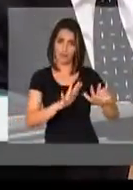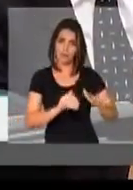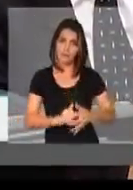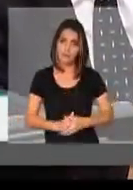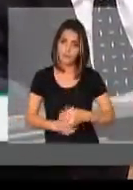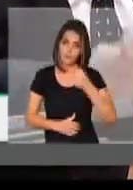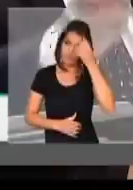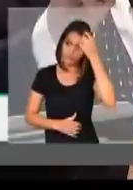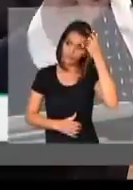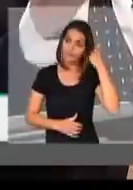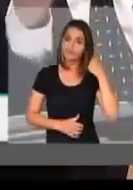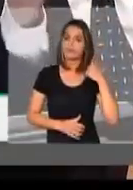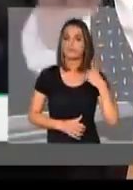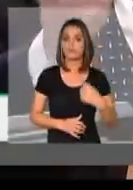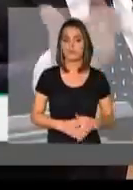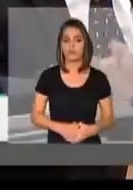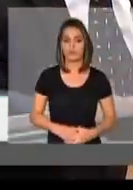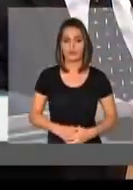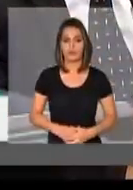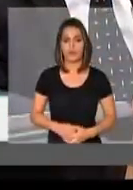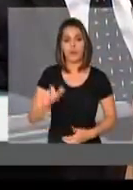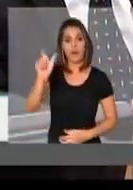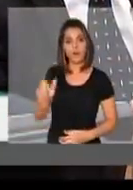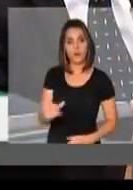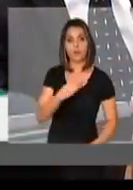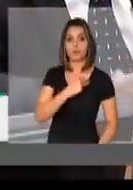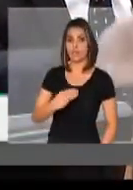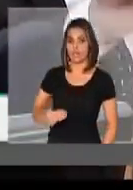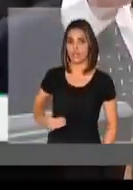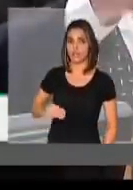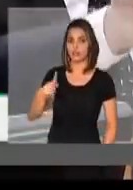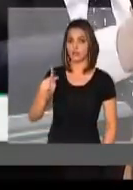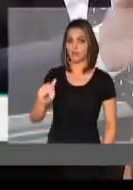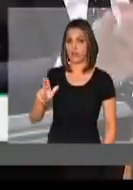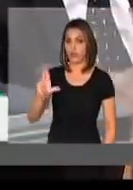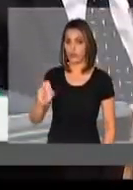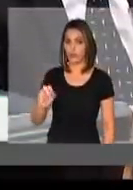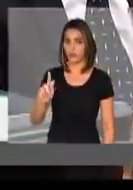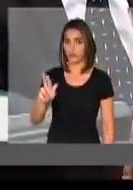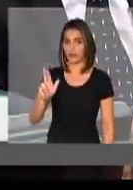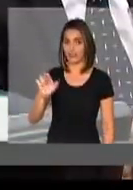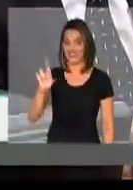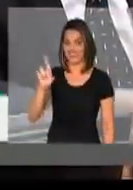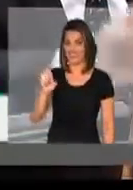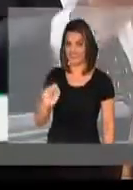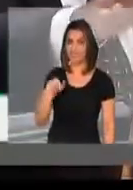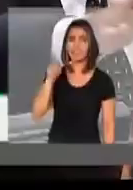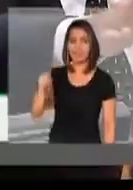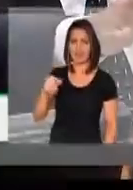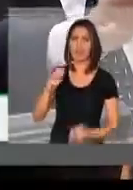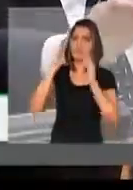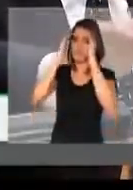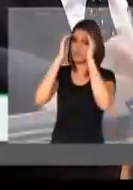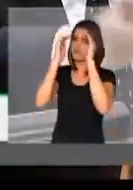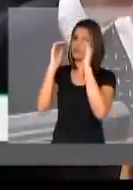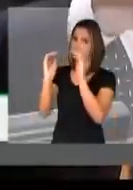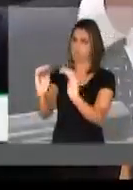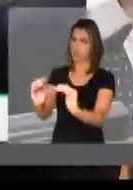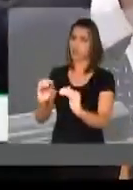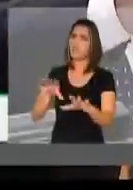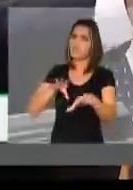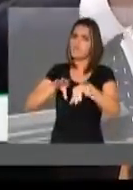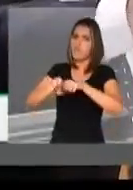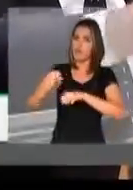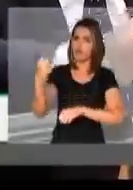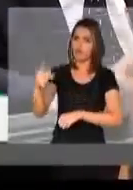nesse sentido, evidente que o ministro Paulo Guedes, que vem da formação de Chicago, e que eu respeito, tem